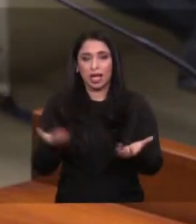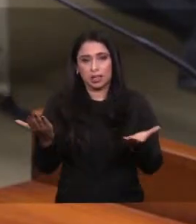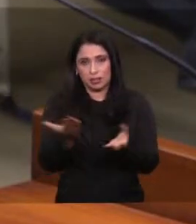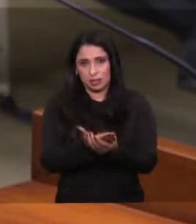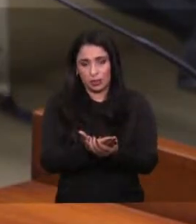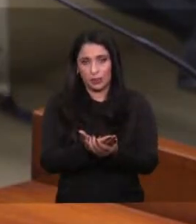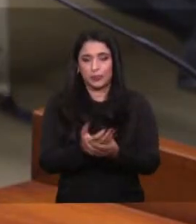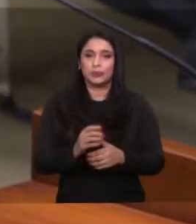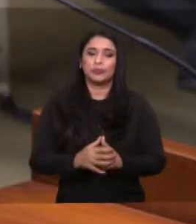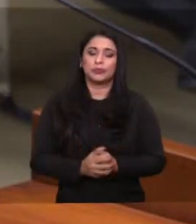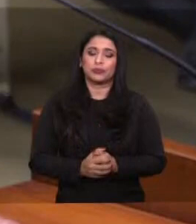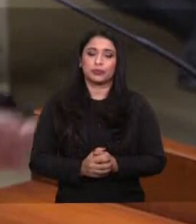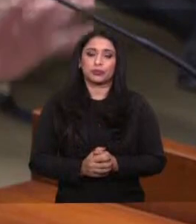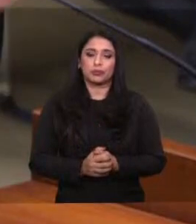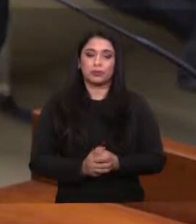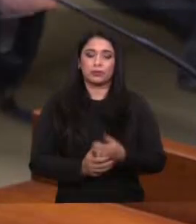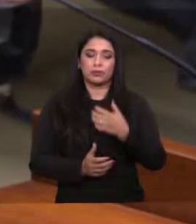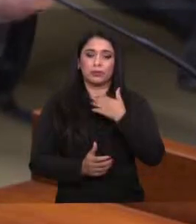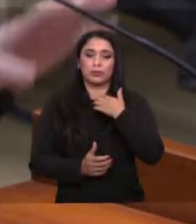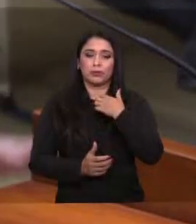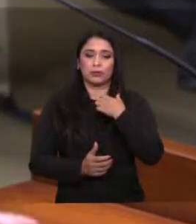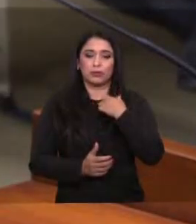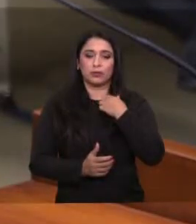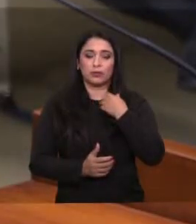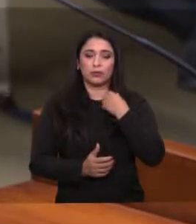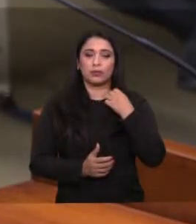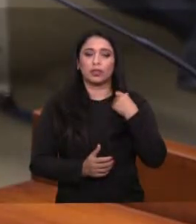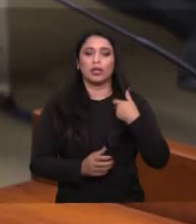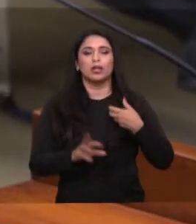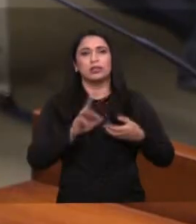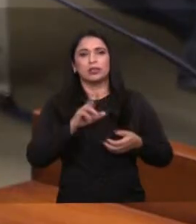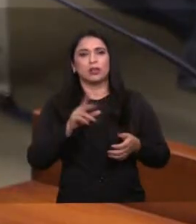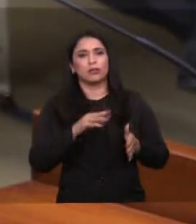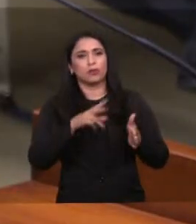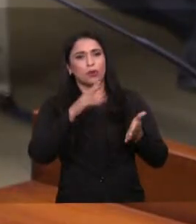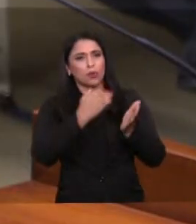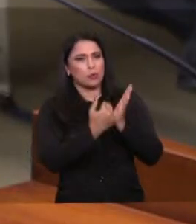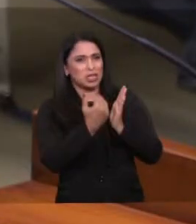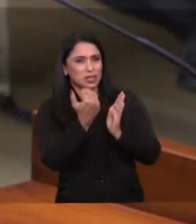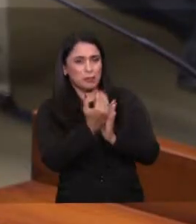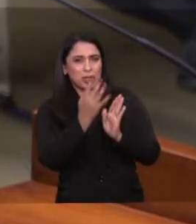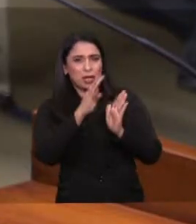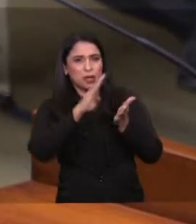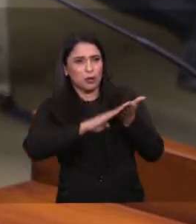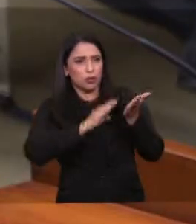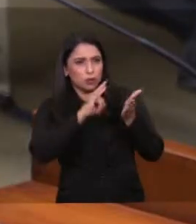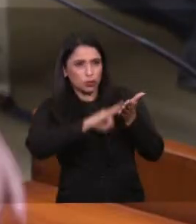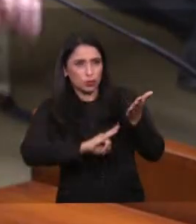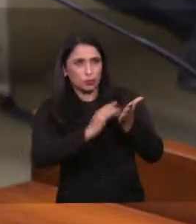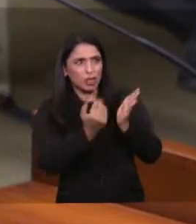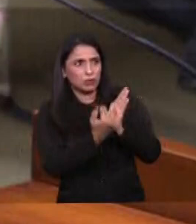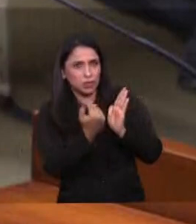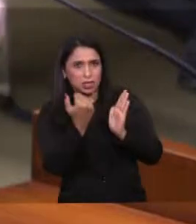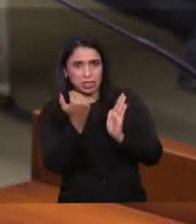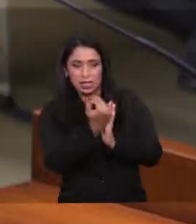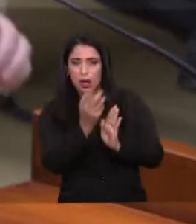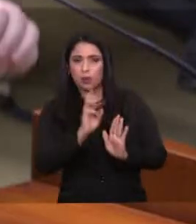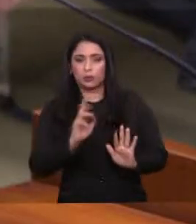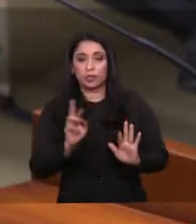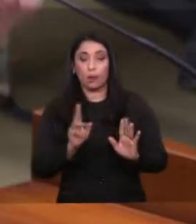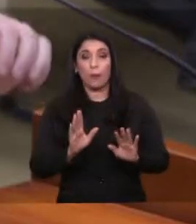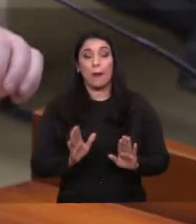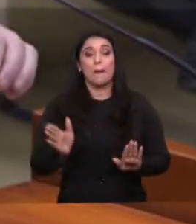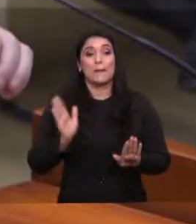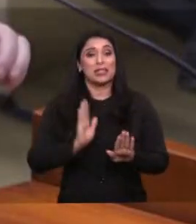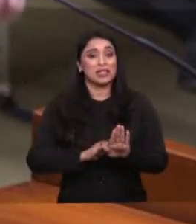ação. Fujo, então, do roteiro da petição inicial e começo por afirmar que as autoras não